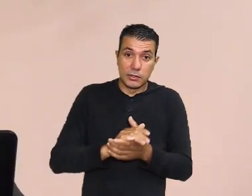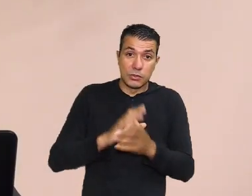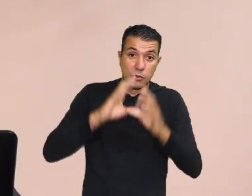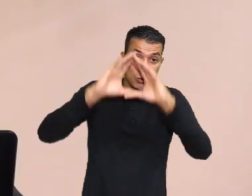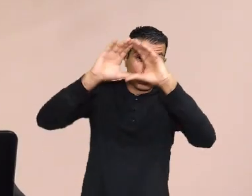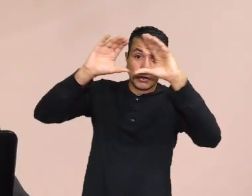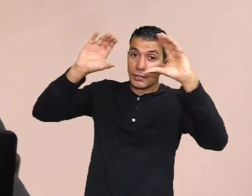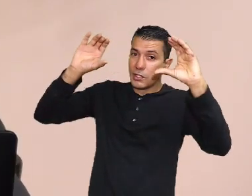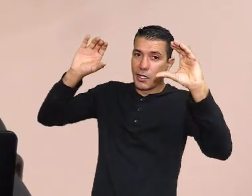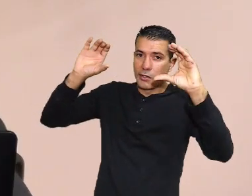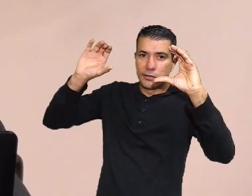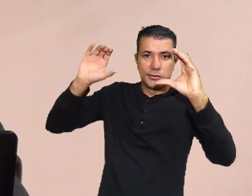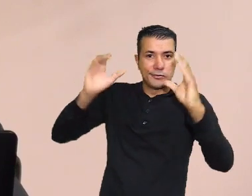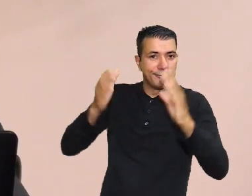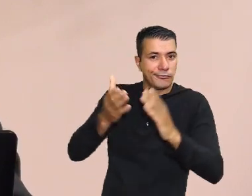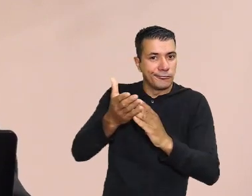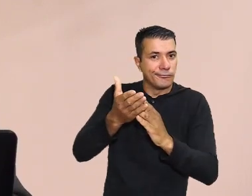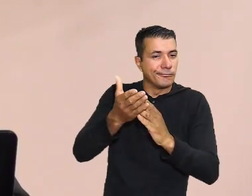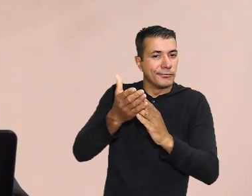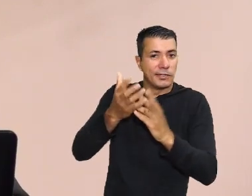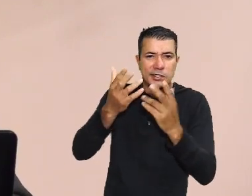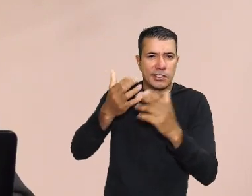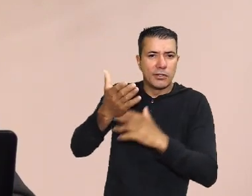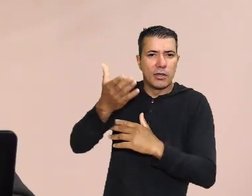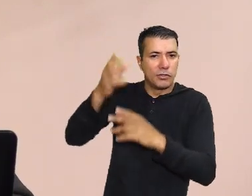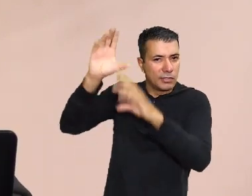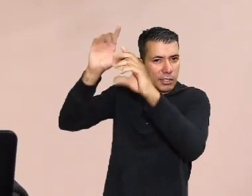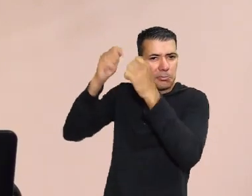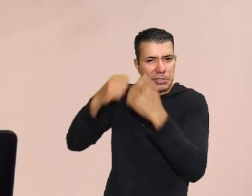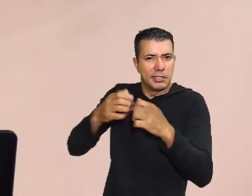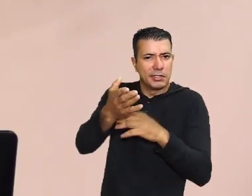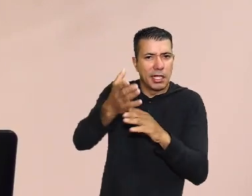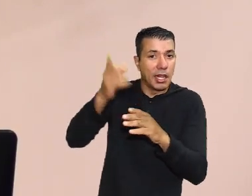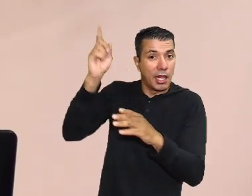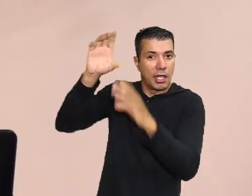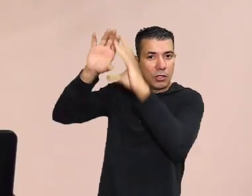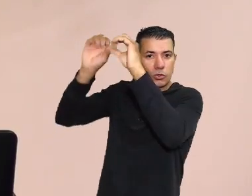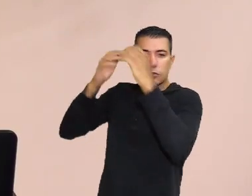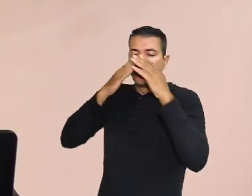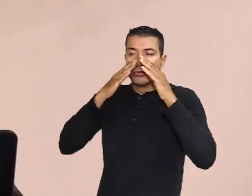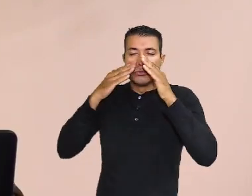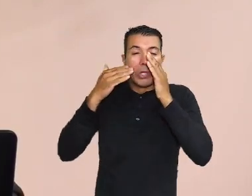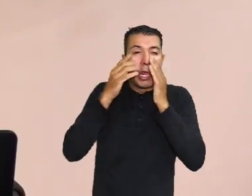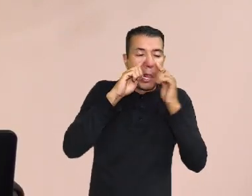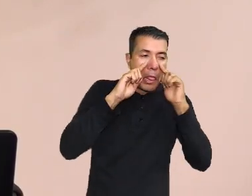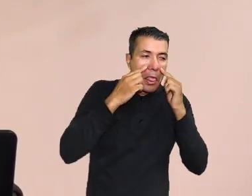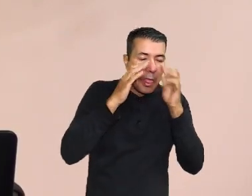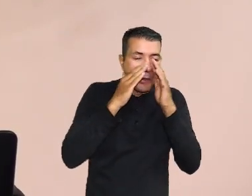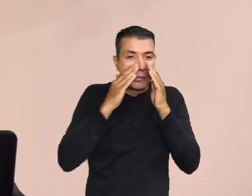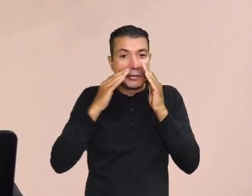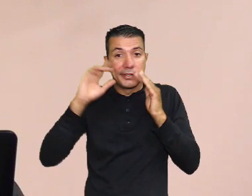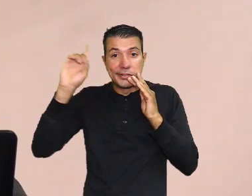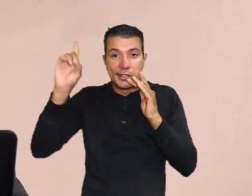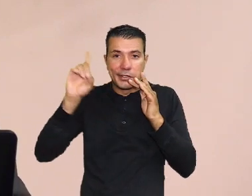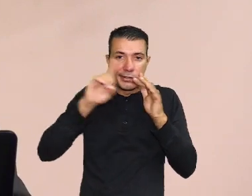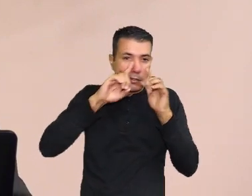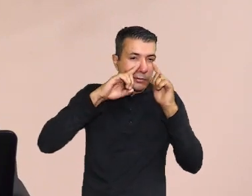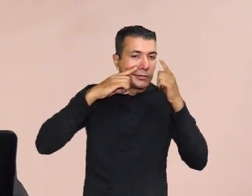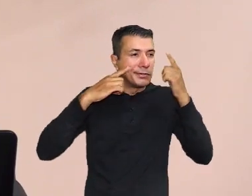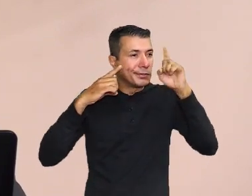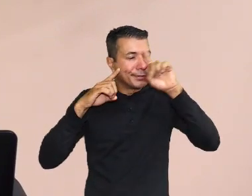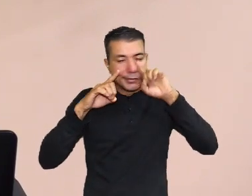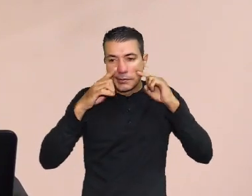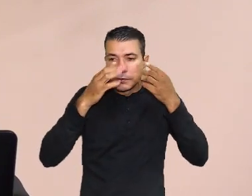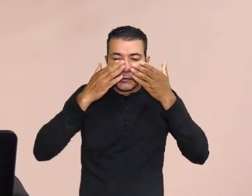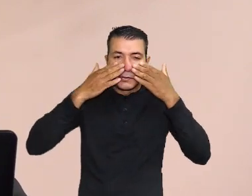não vai ser a mesma coisa sem você. A Bíblia diz: e lhes enxugará dos olhos toda lágrima, e a morte já não existirá, não